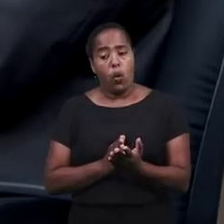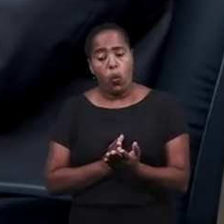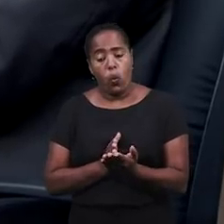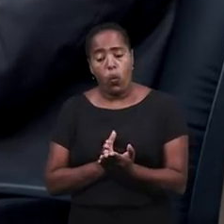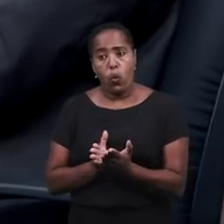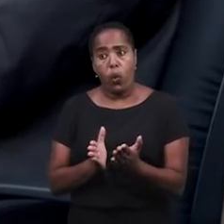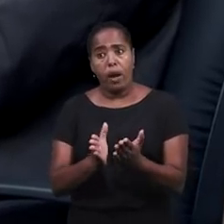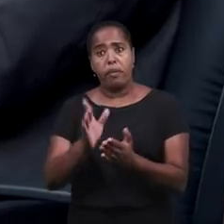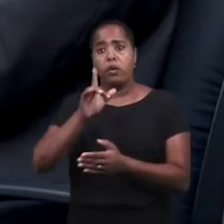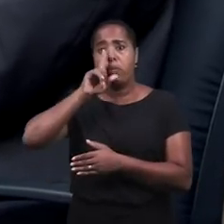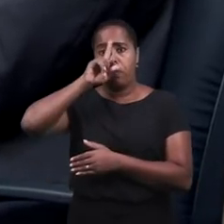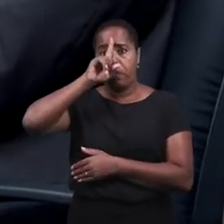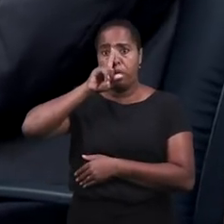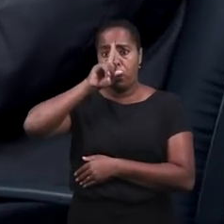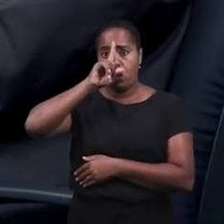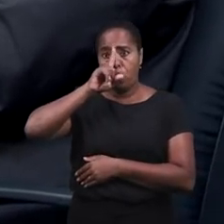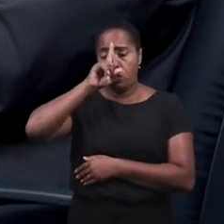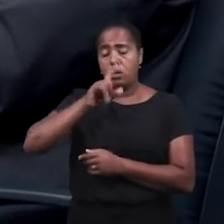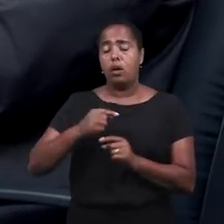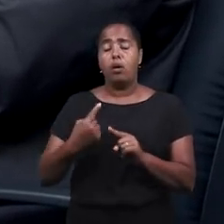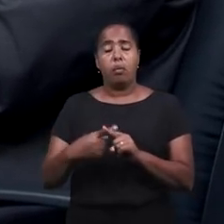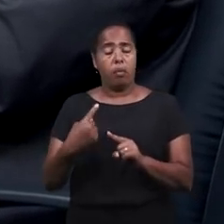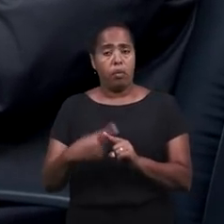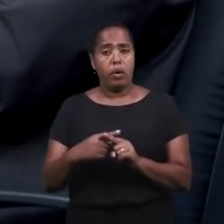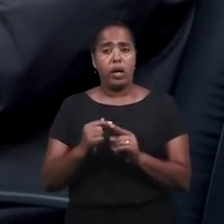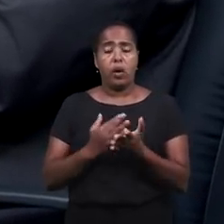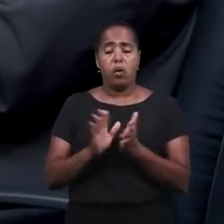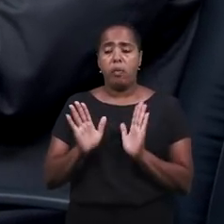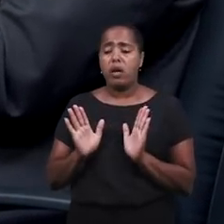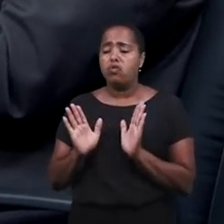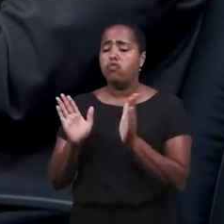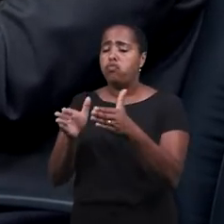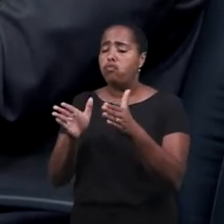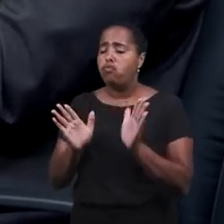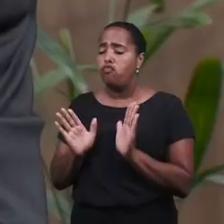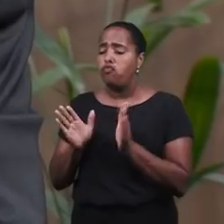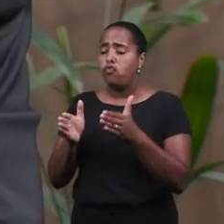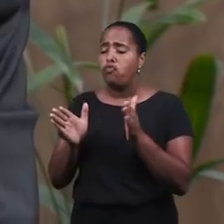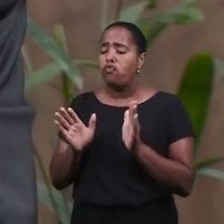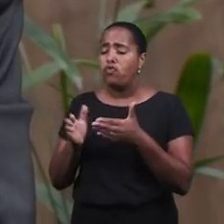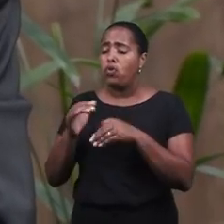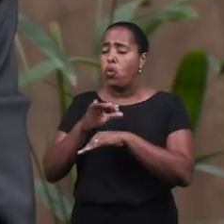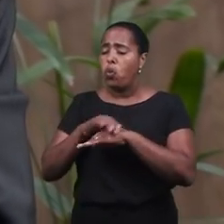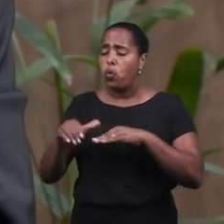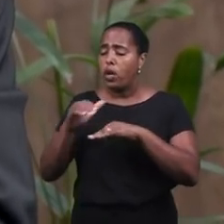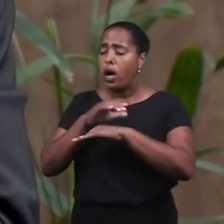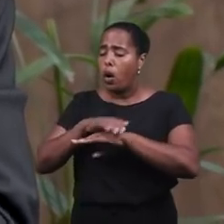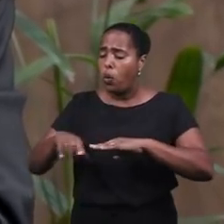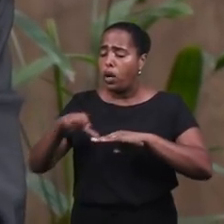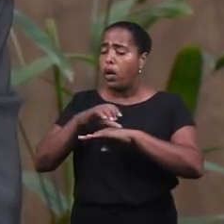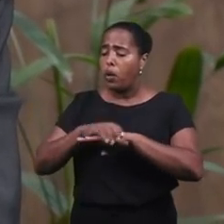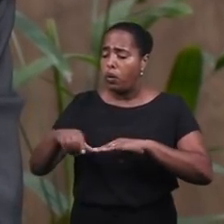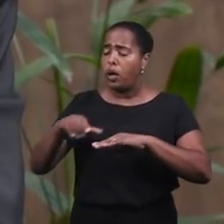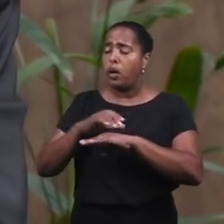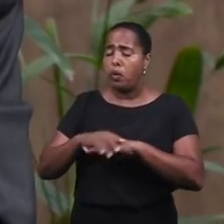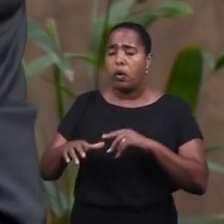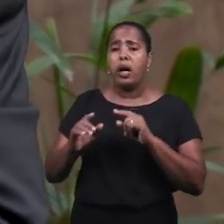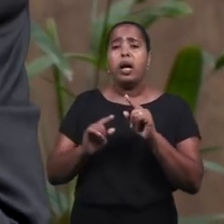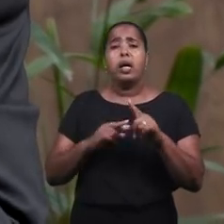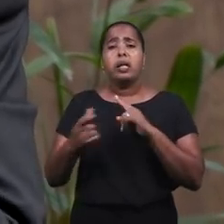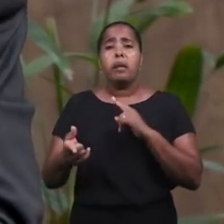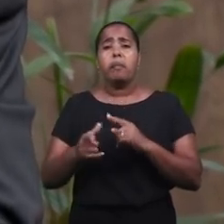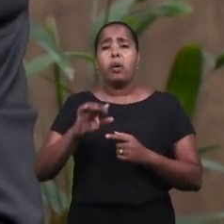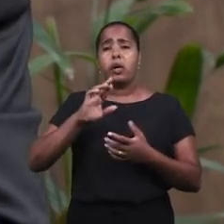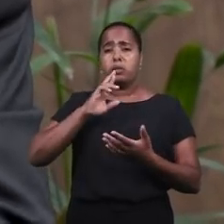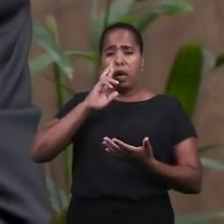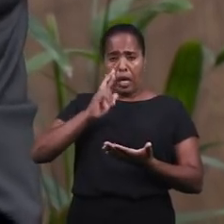entra por um caminho perigoso, porque você começa a enfatizar isso, daqui a pouco você começa a levar